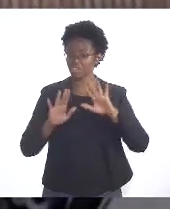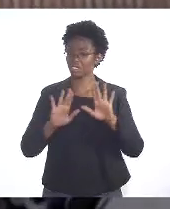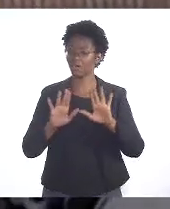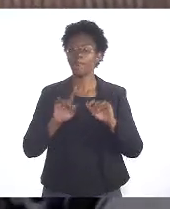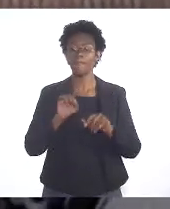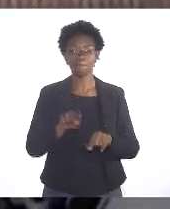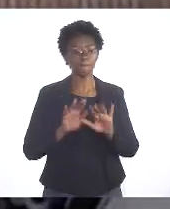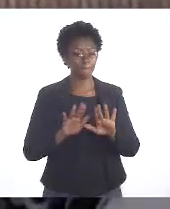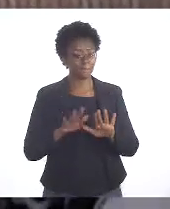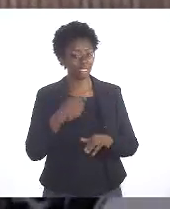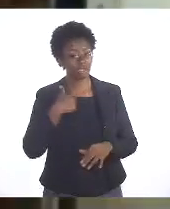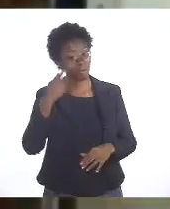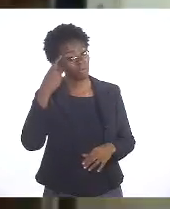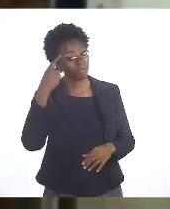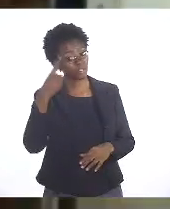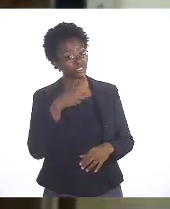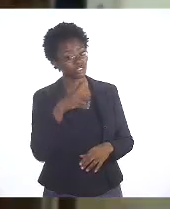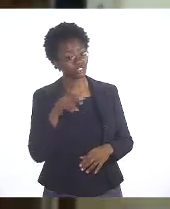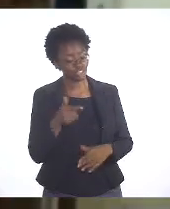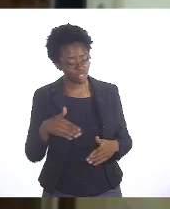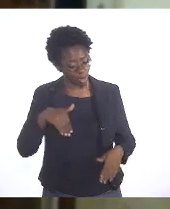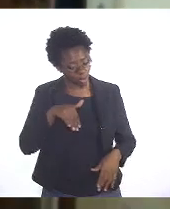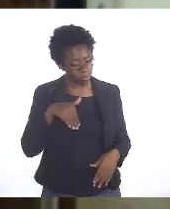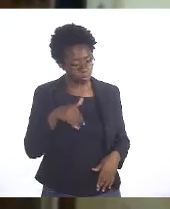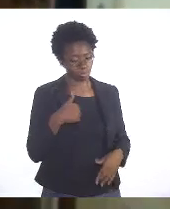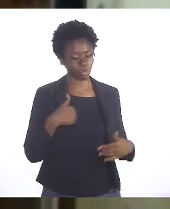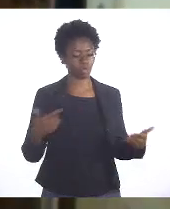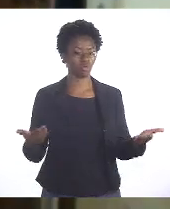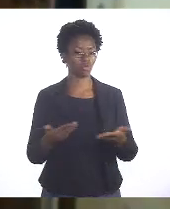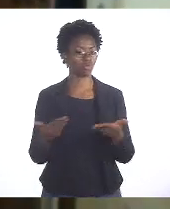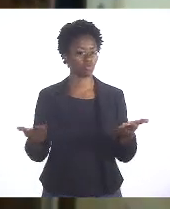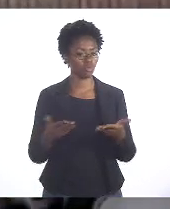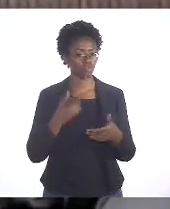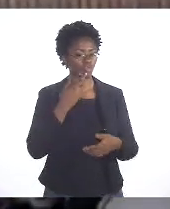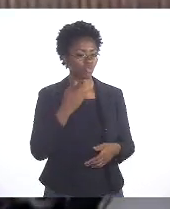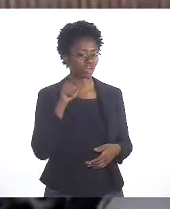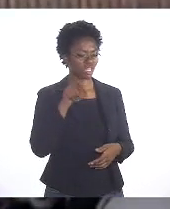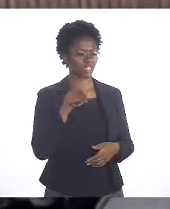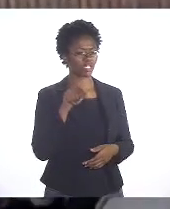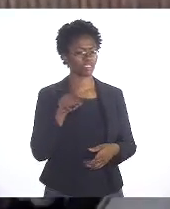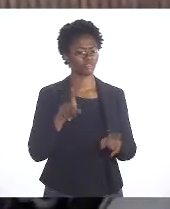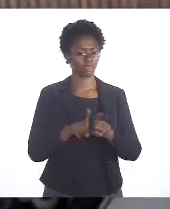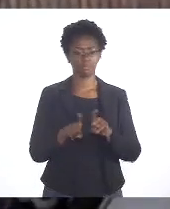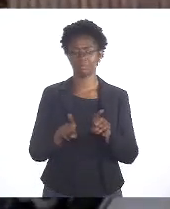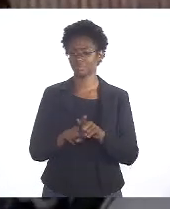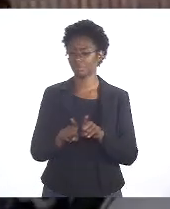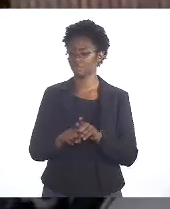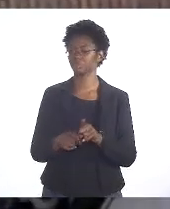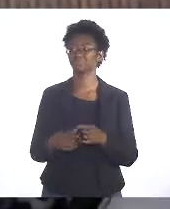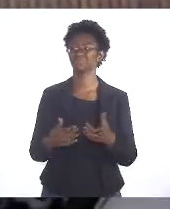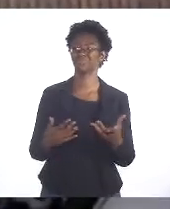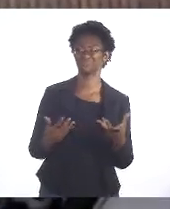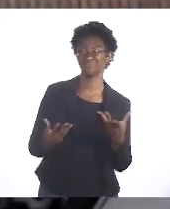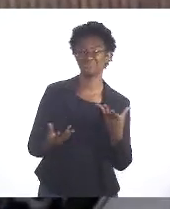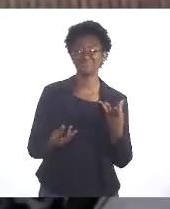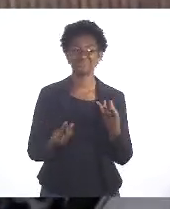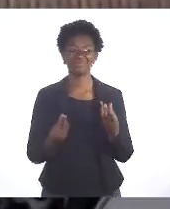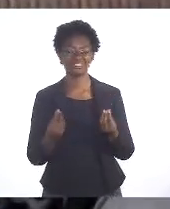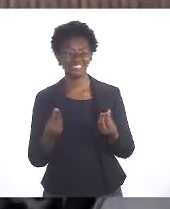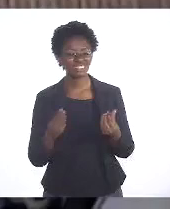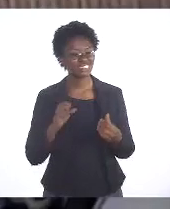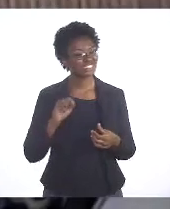pensando muito esses dias, hoje eu cheguei a mencionar isso, se não teria sido